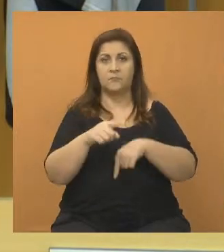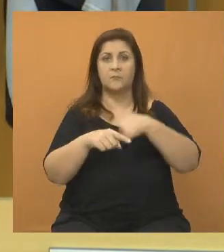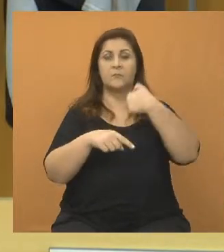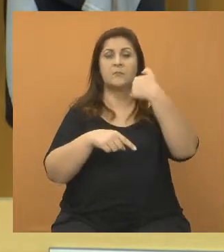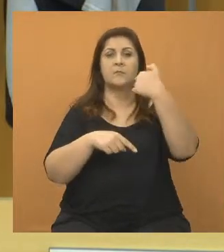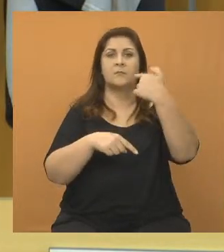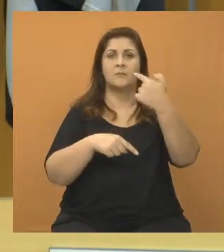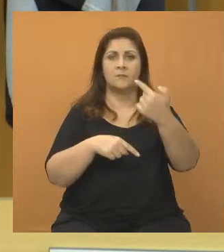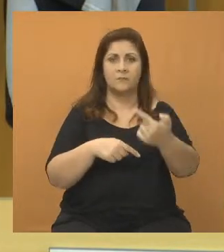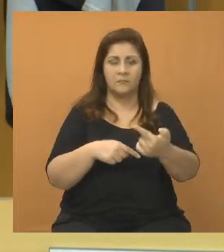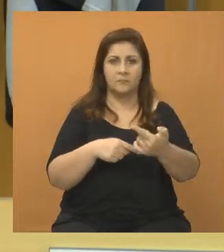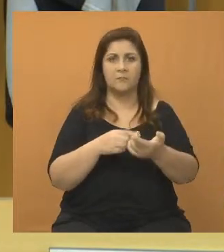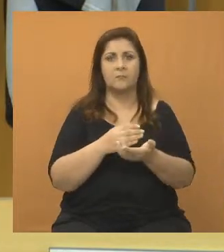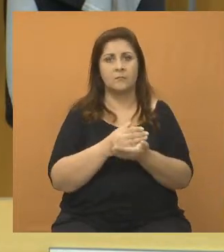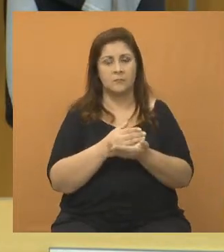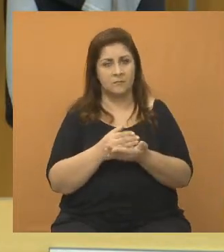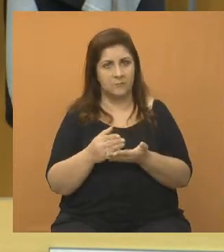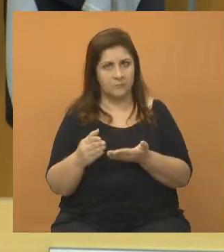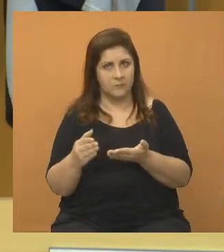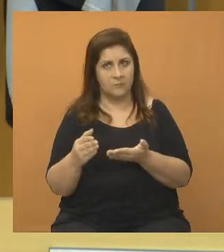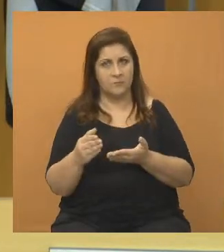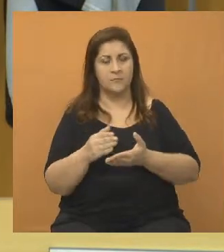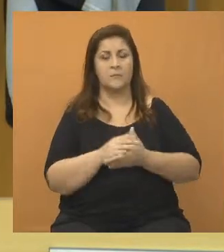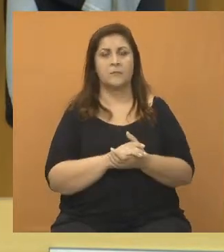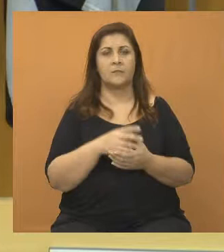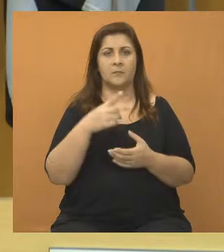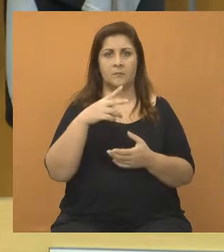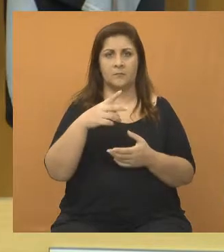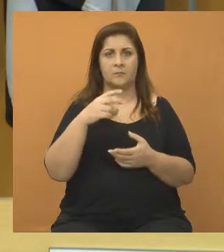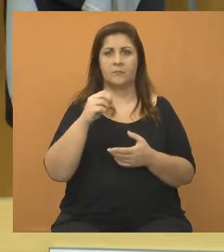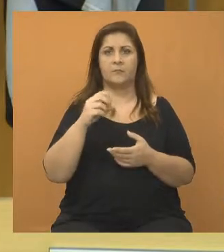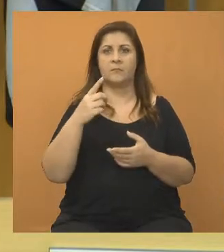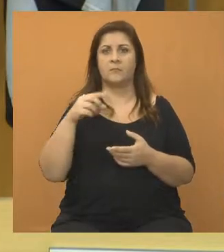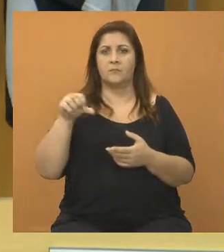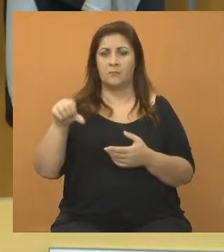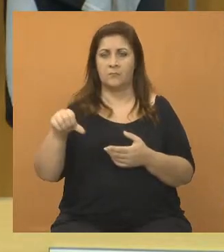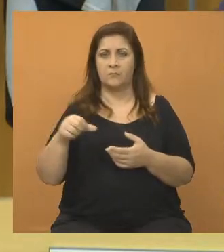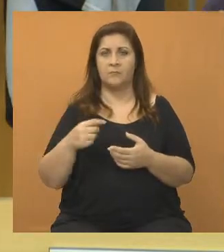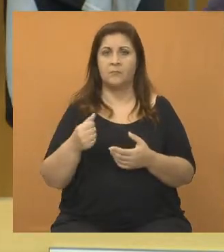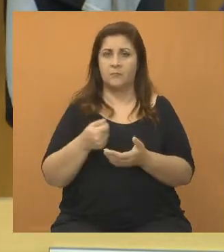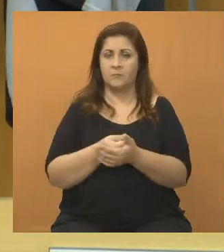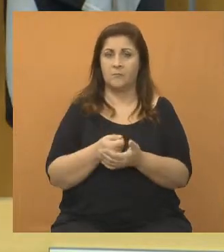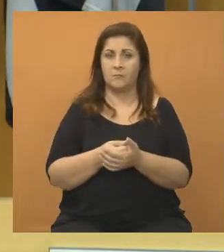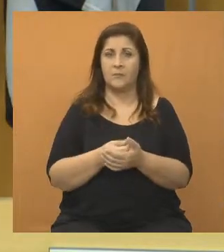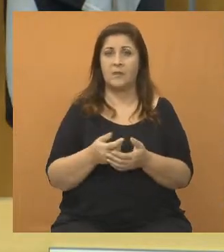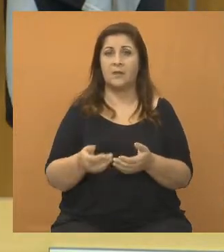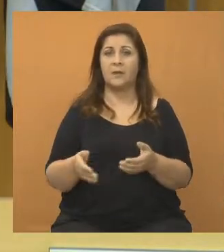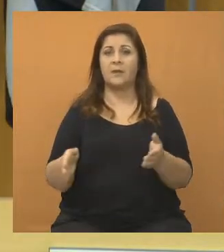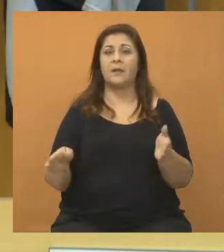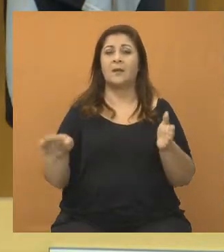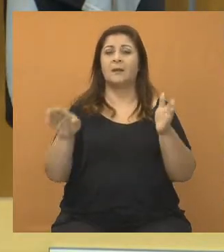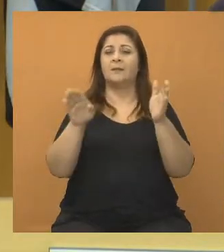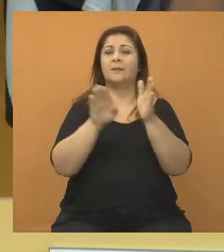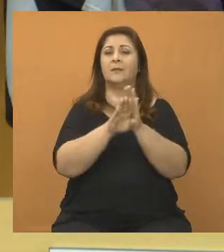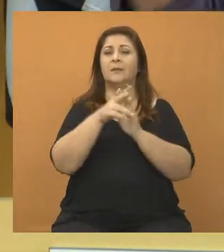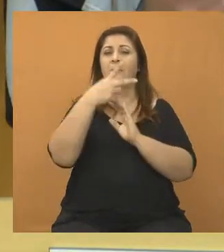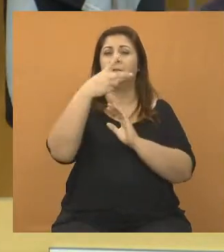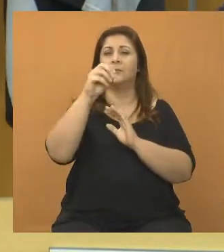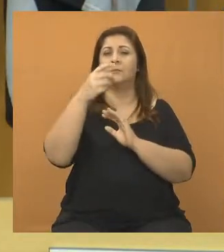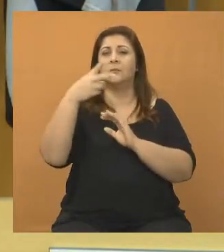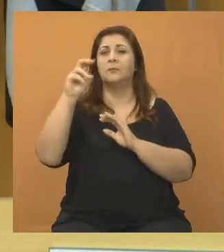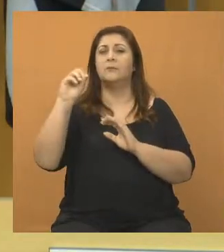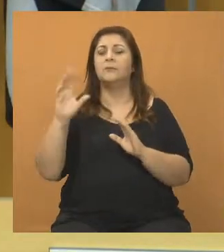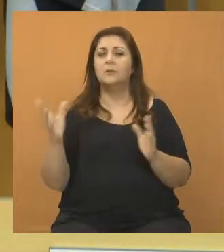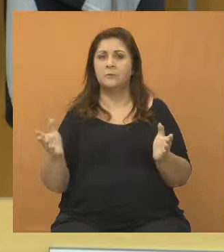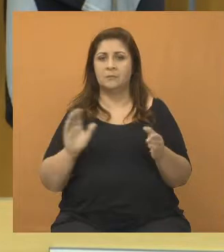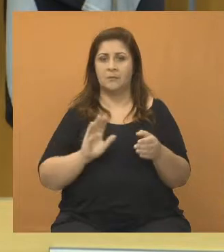ano a gente vai continuar tendo um custo elevado com a ponte, e ainda a ponte vai se terminar só no outro ano.